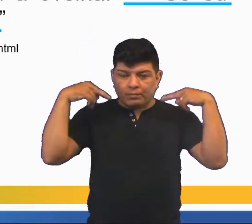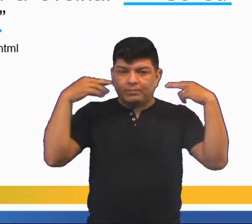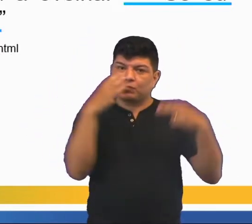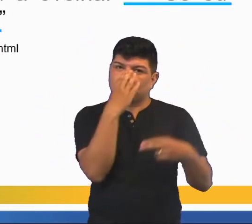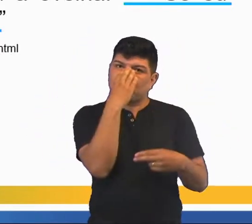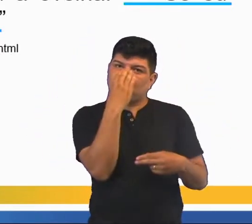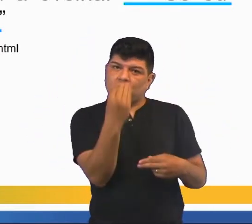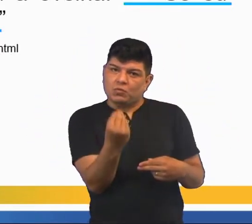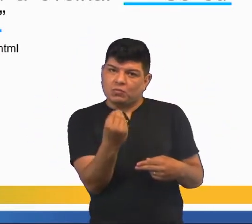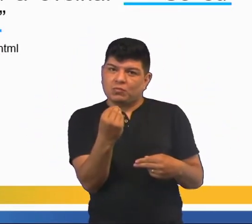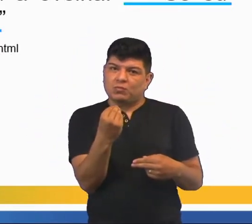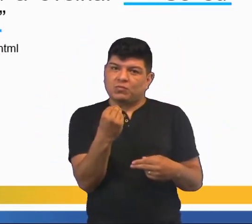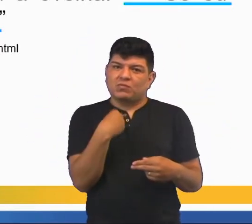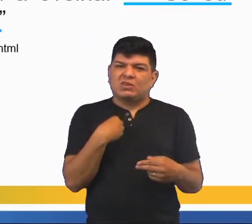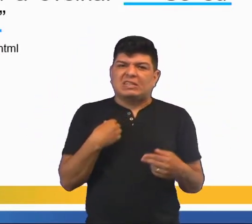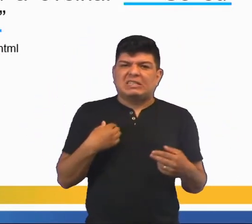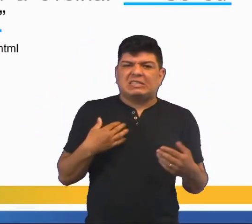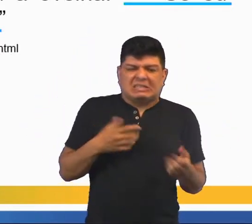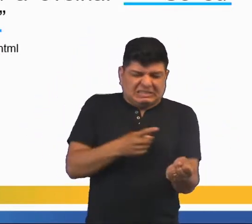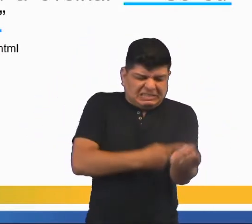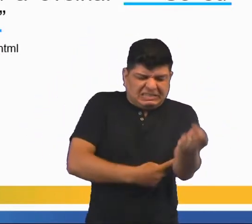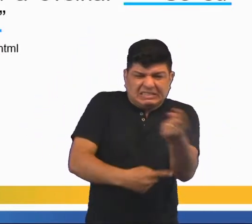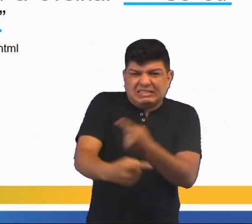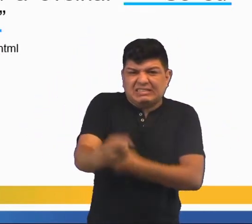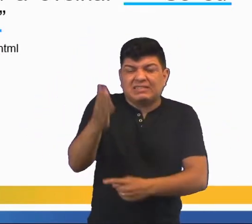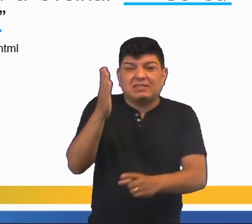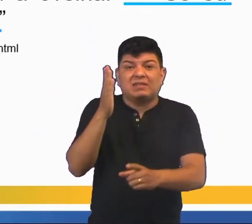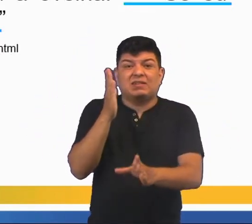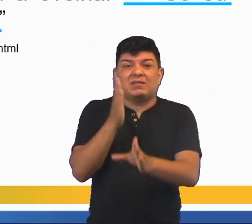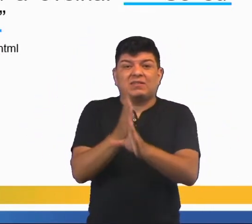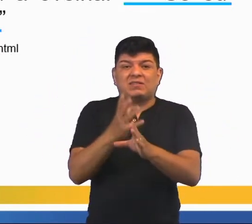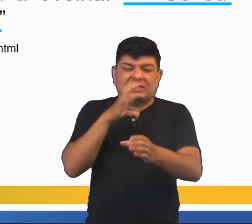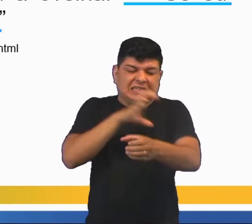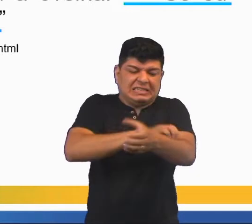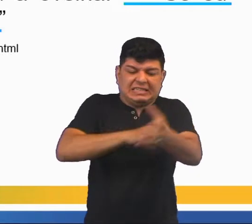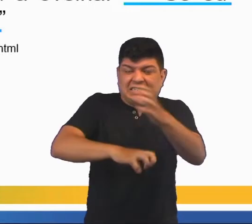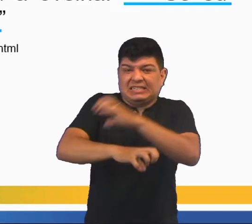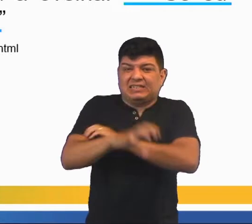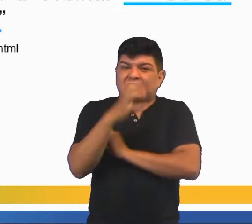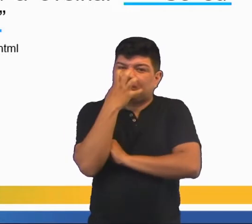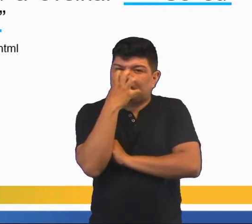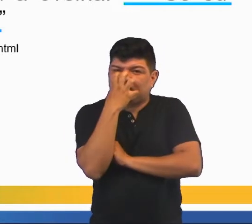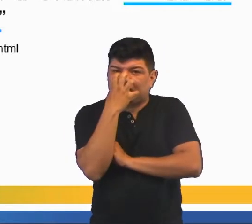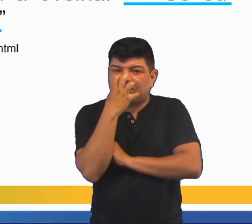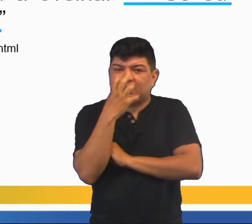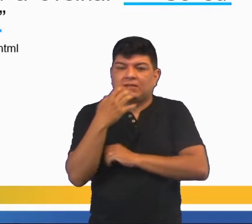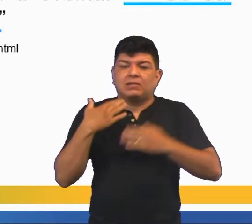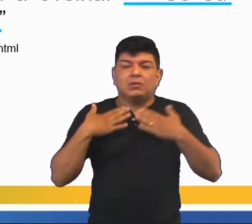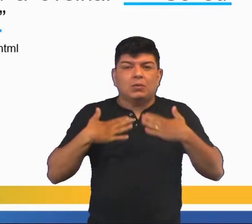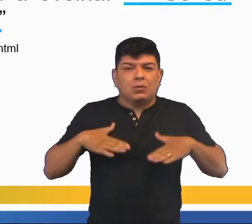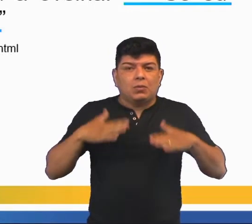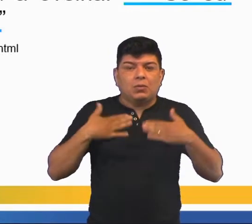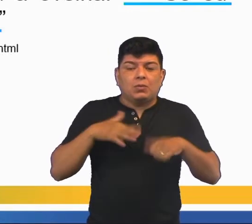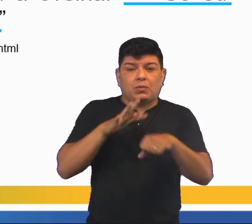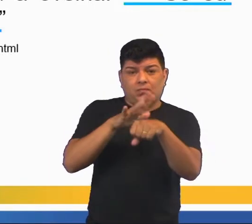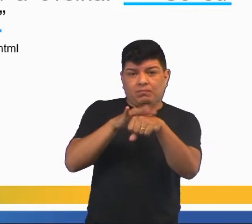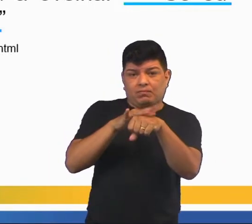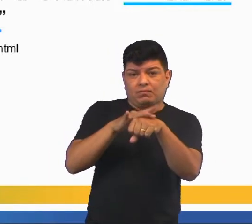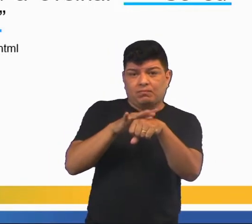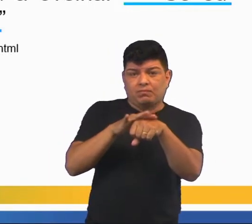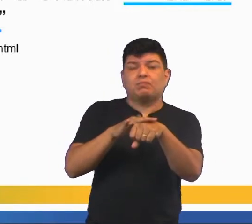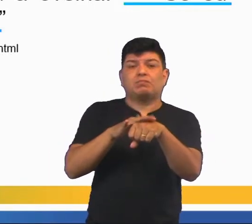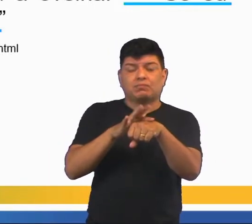lobo muito ferido, devido às várias mordidas de cachorro, descansava doente